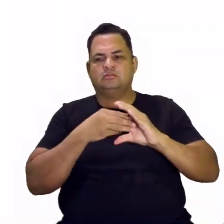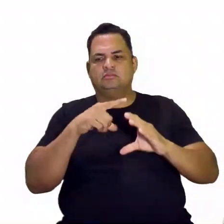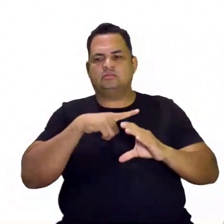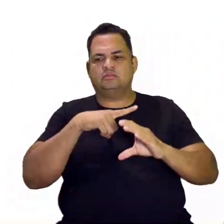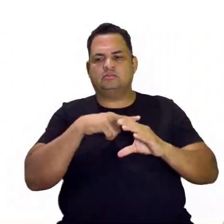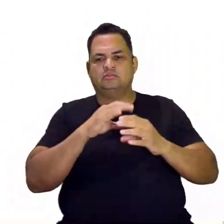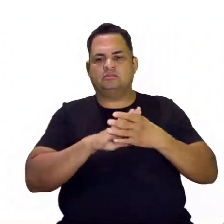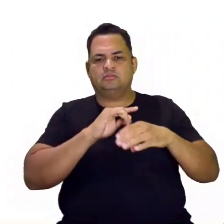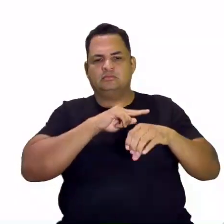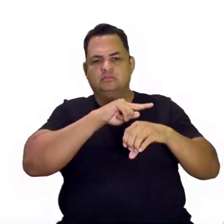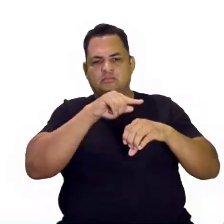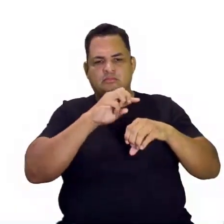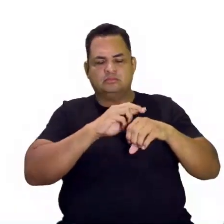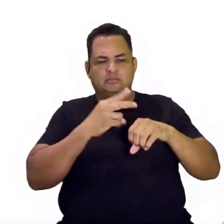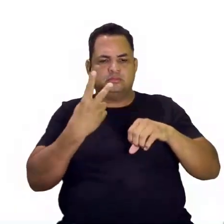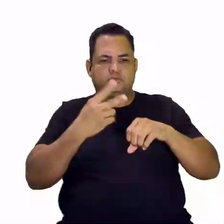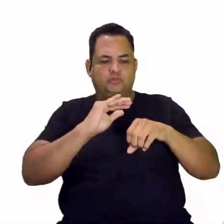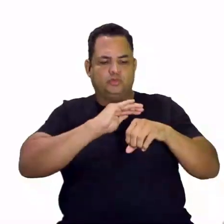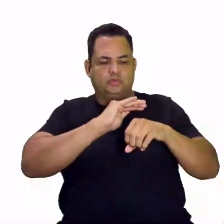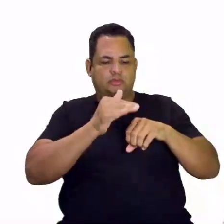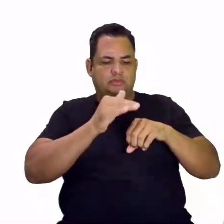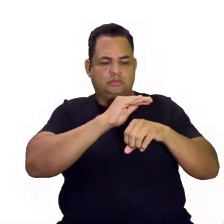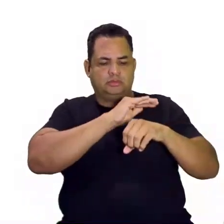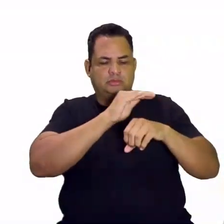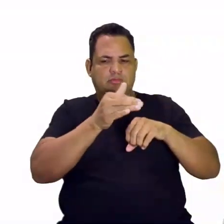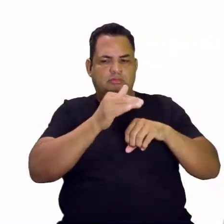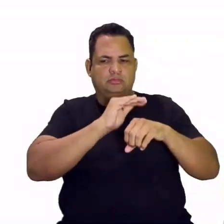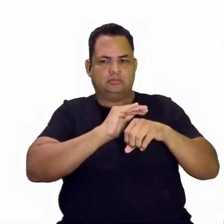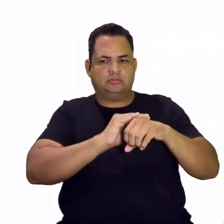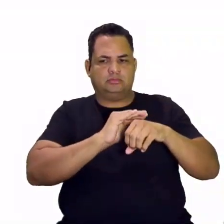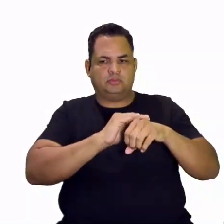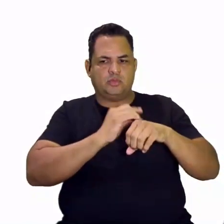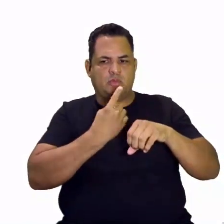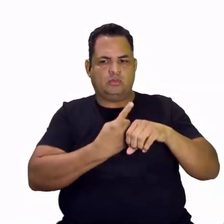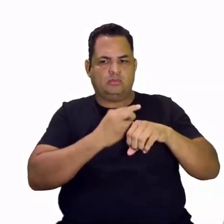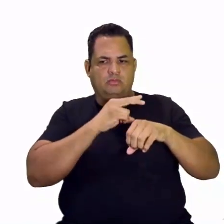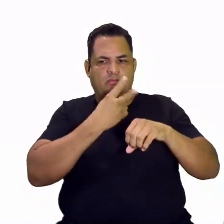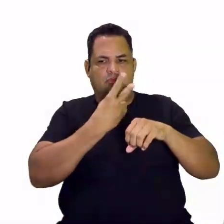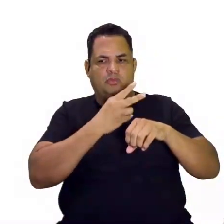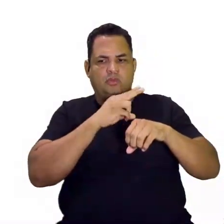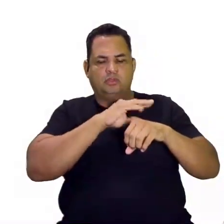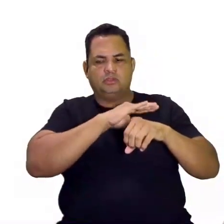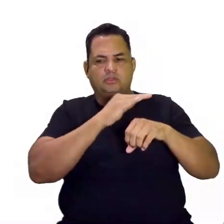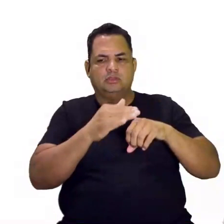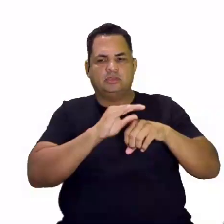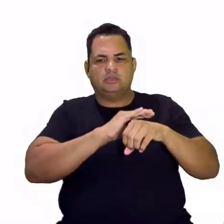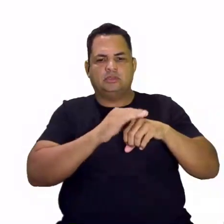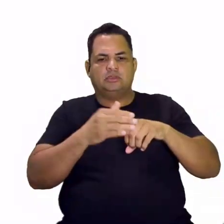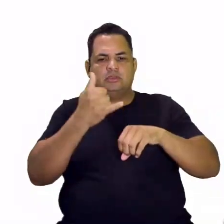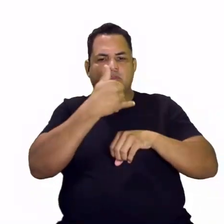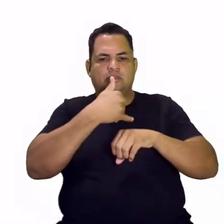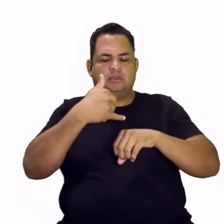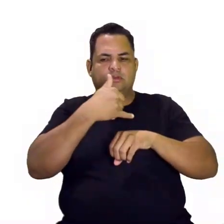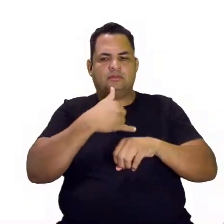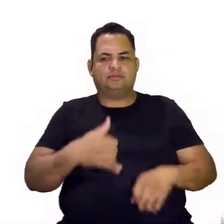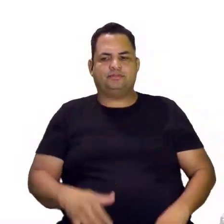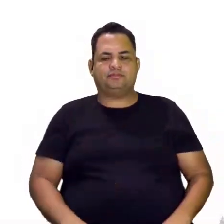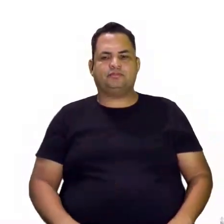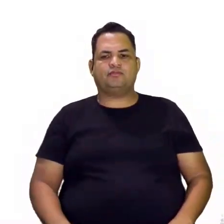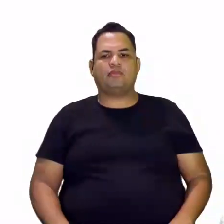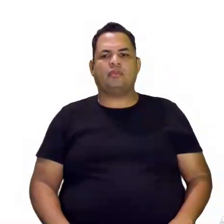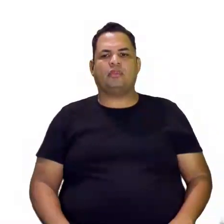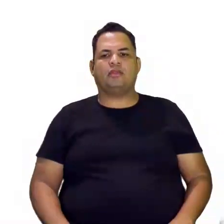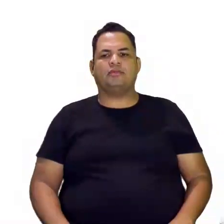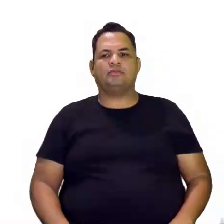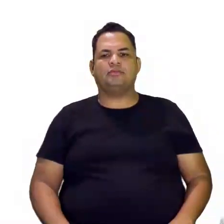uma bicamada lipídica. A gente vai também ao longo dessa unidade das demais construir todo esse entendimento, tá bom? Então